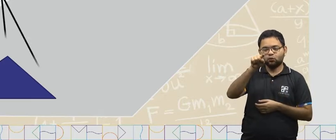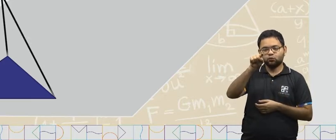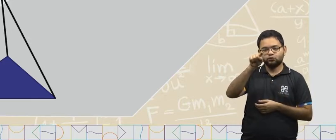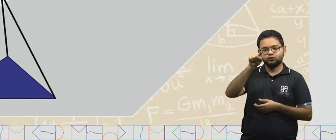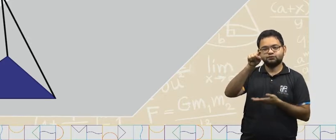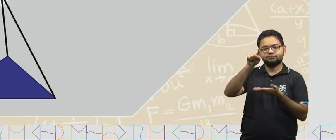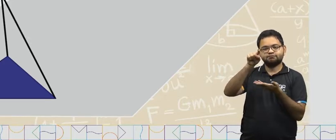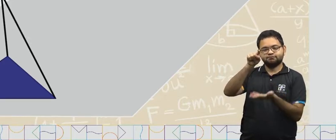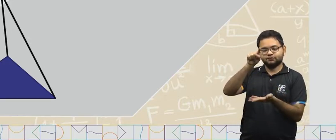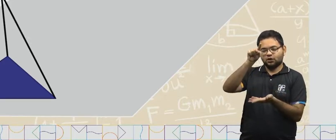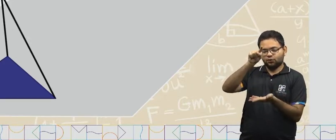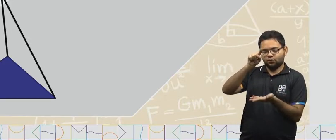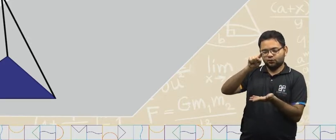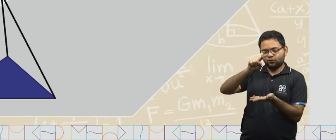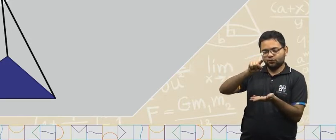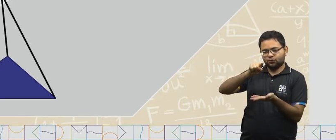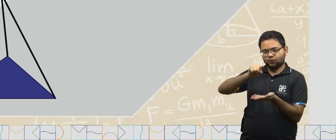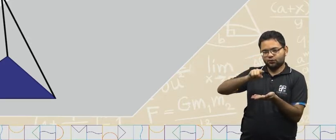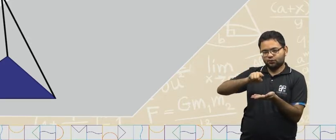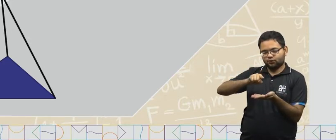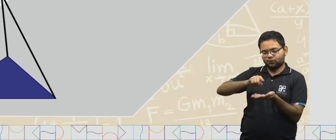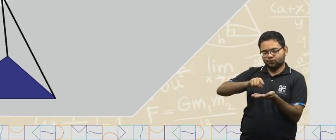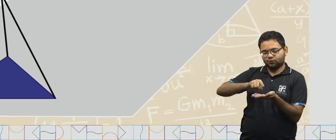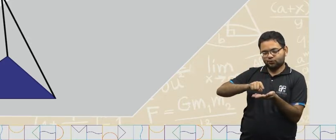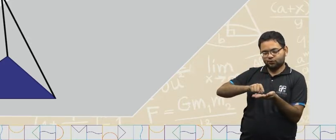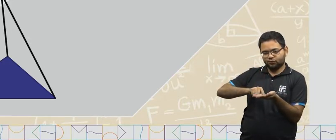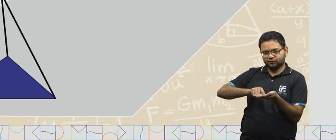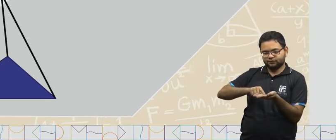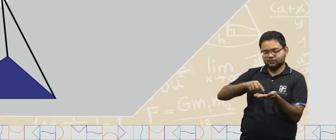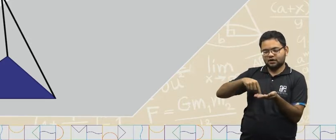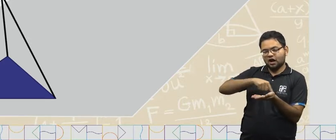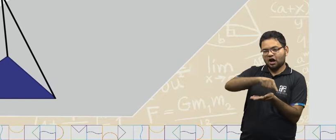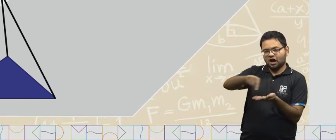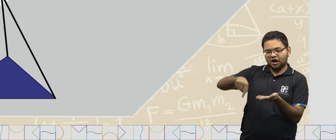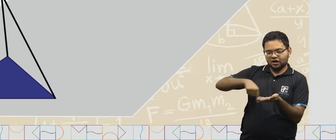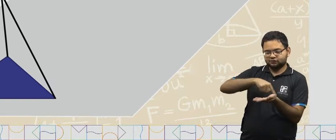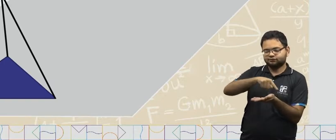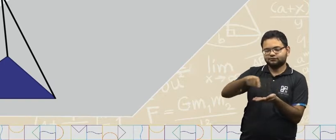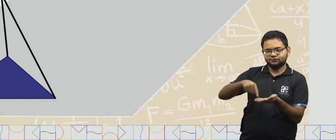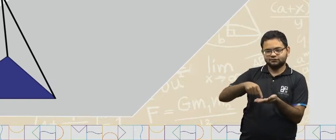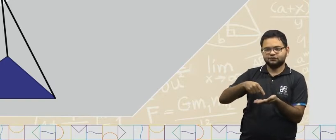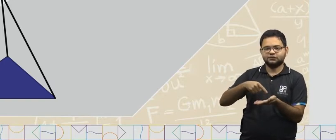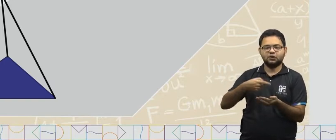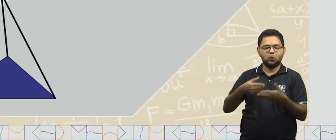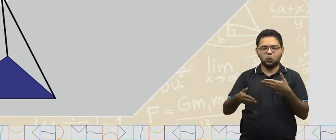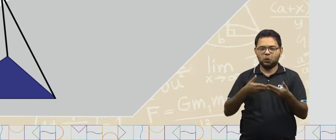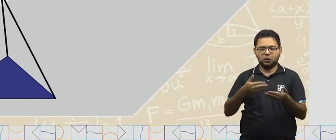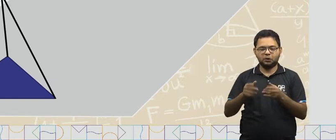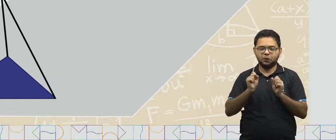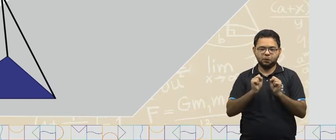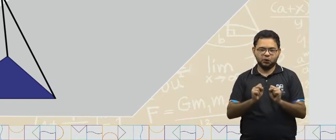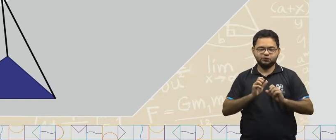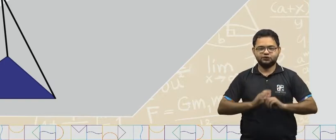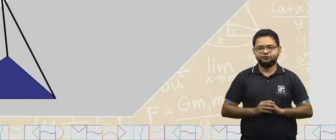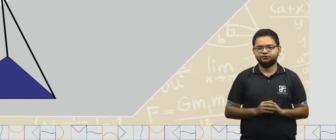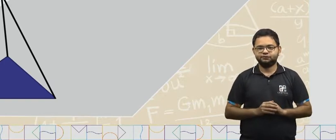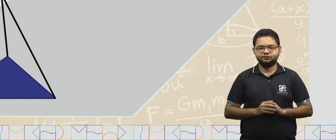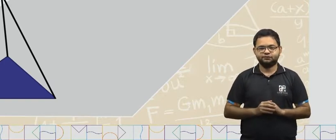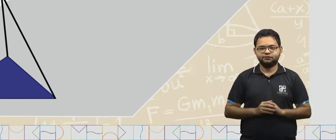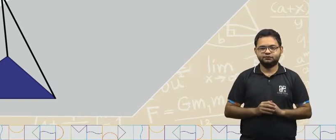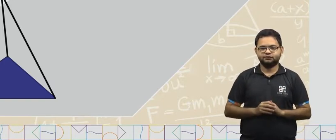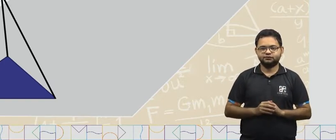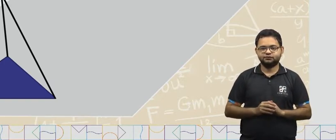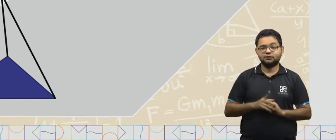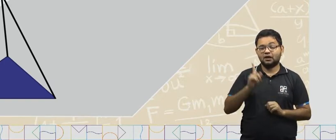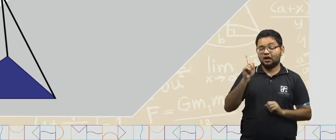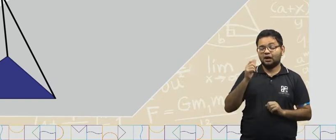cima. O que determina a sua área é a base, portanto, o seu polígono. Esta é a